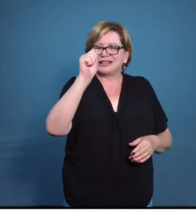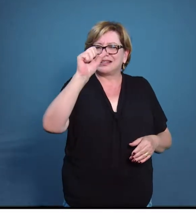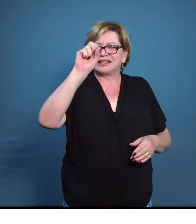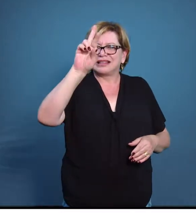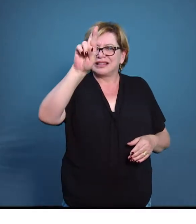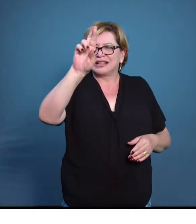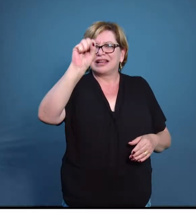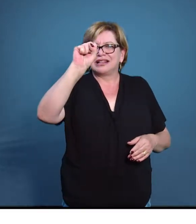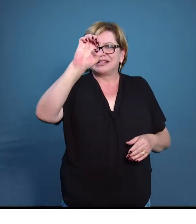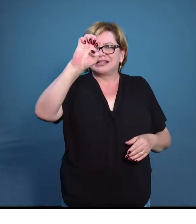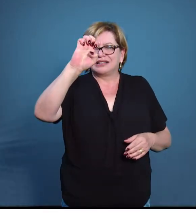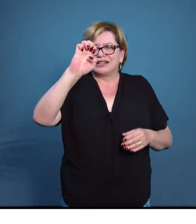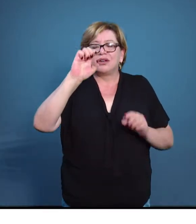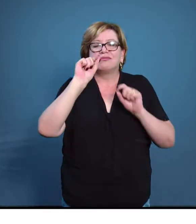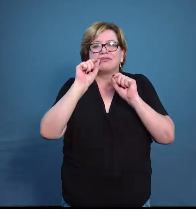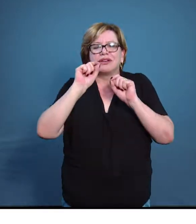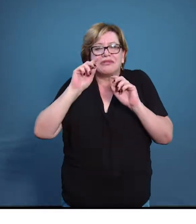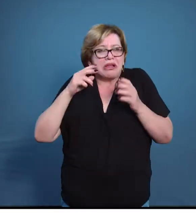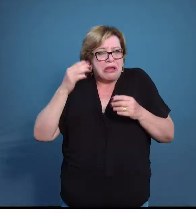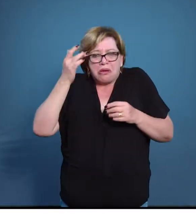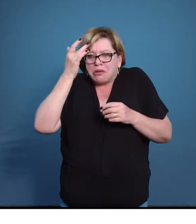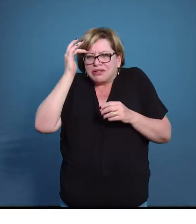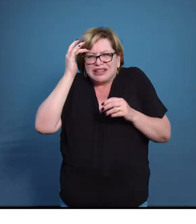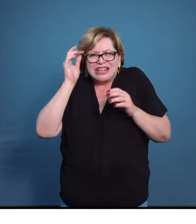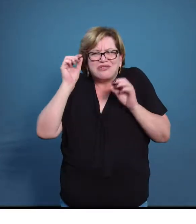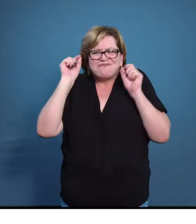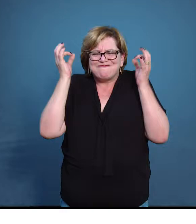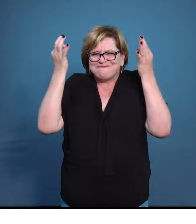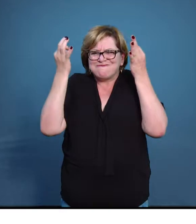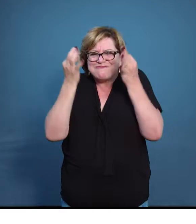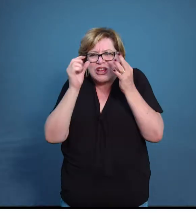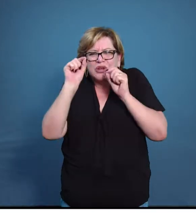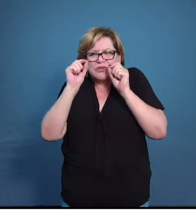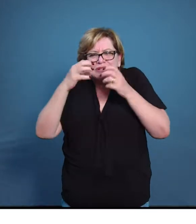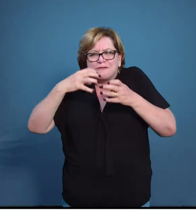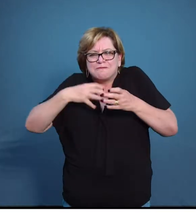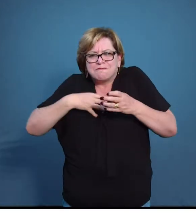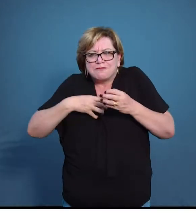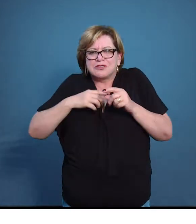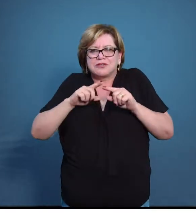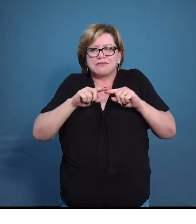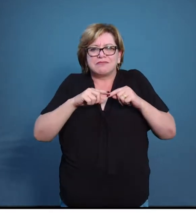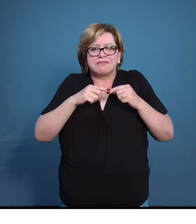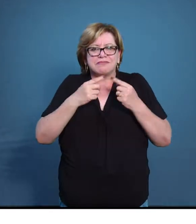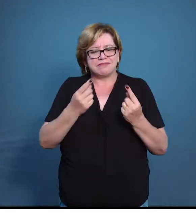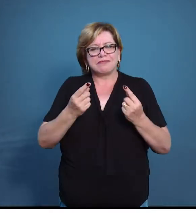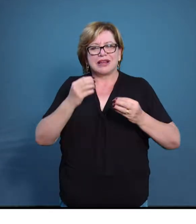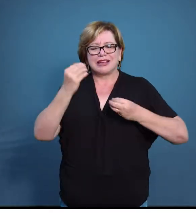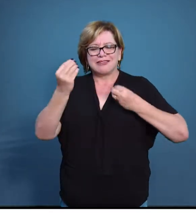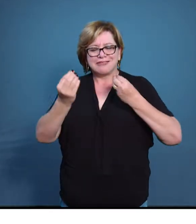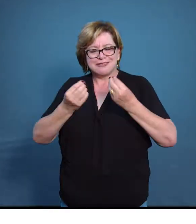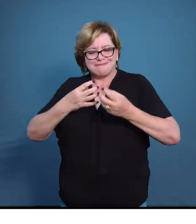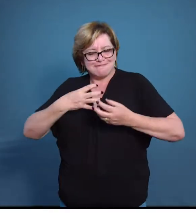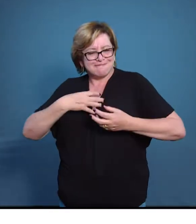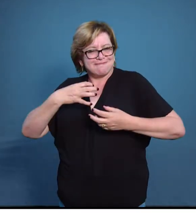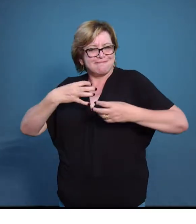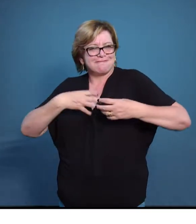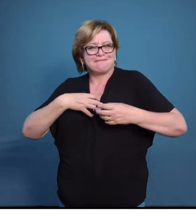que é quando você não sabe exatamente o que você está percebendo ou sentindo da obra, mas é uma